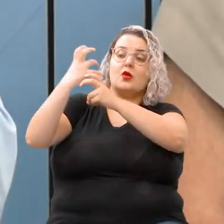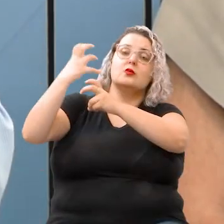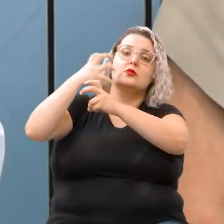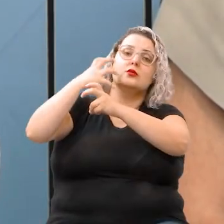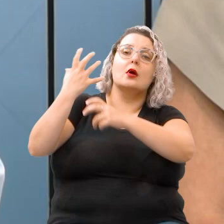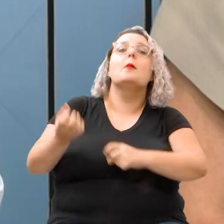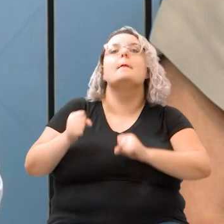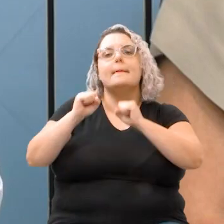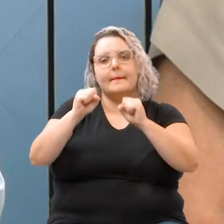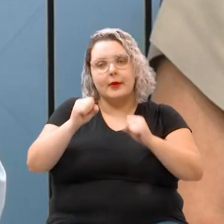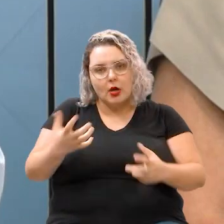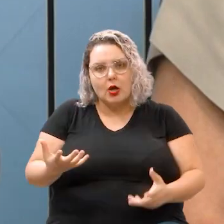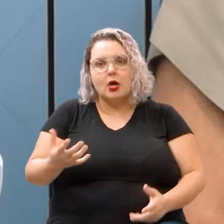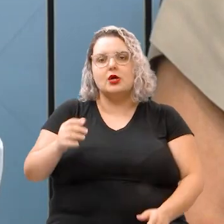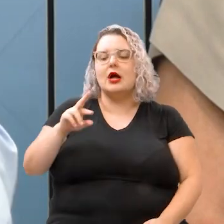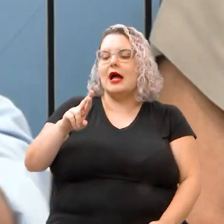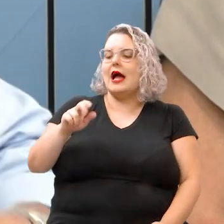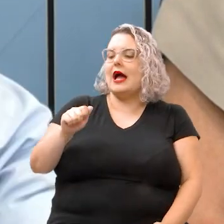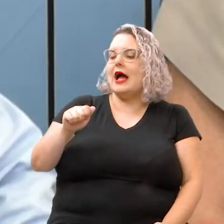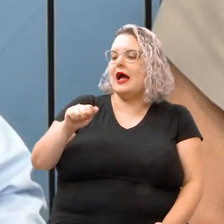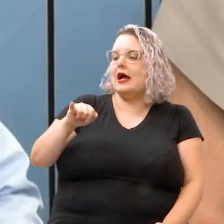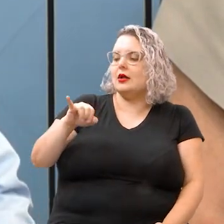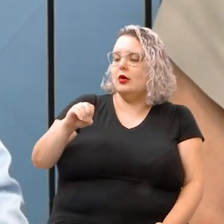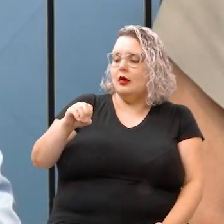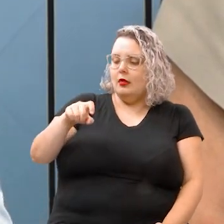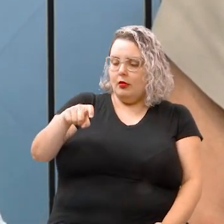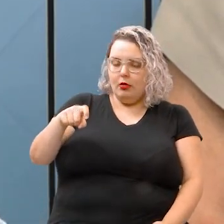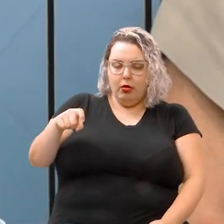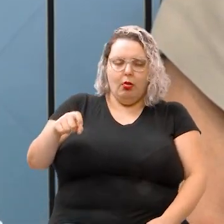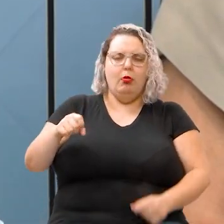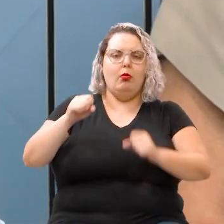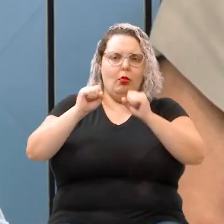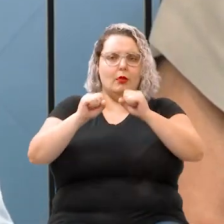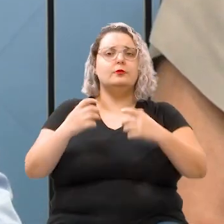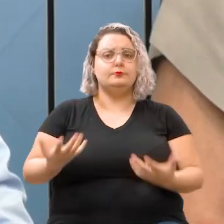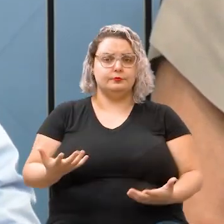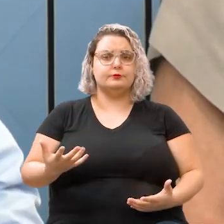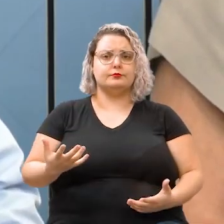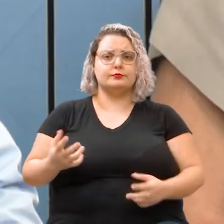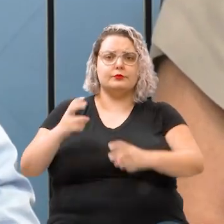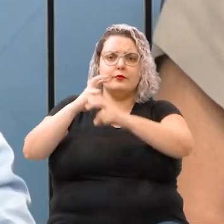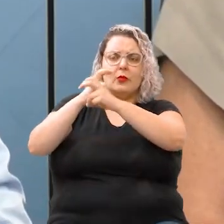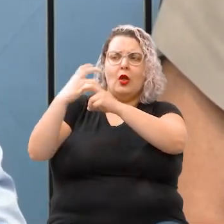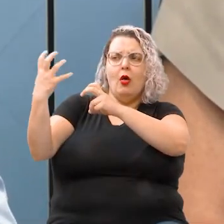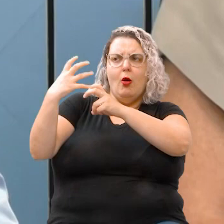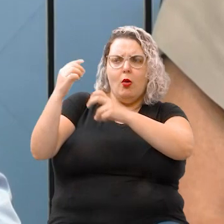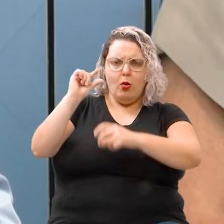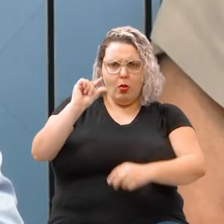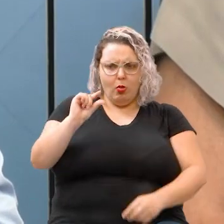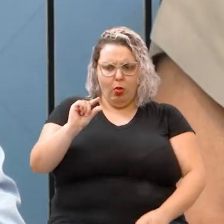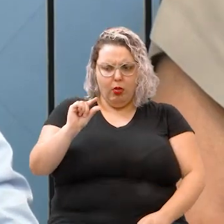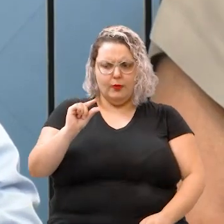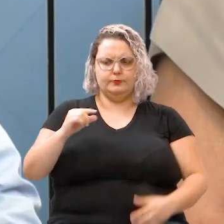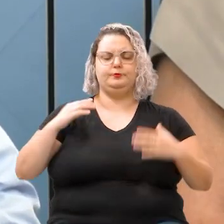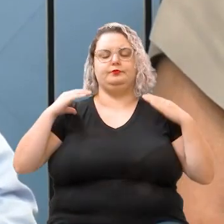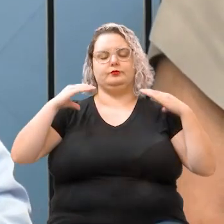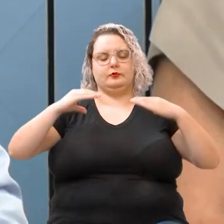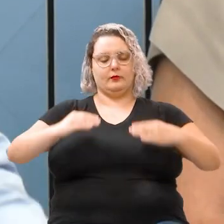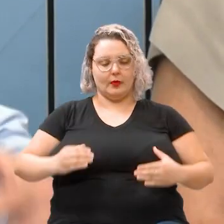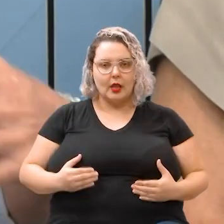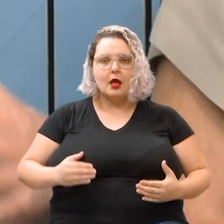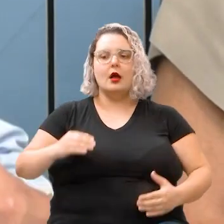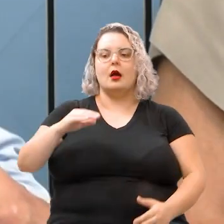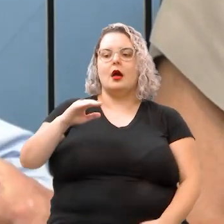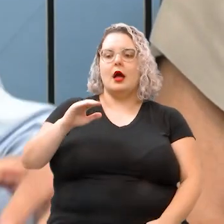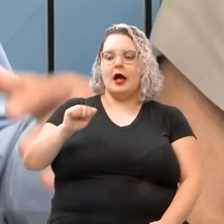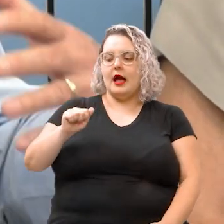diagnóstico. Submetido a uma radiografia, um raio-x odontológico, pode. A radiação é pouca, é pequena, desde que você coloque, né, um